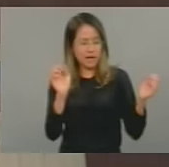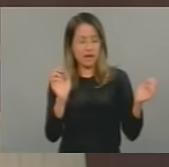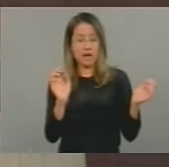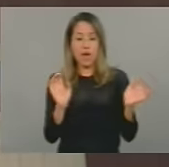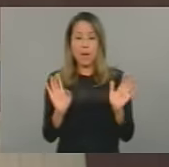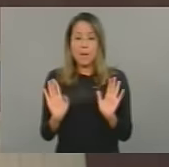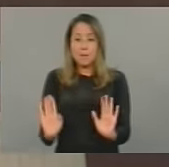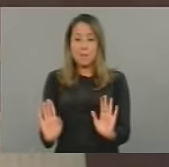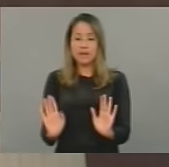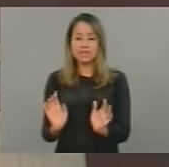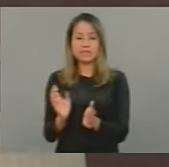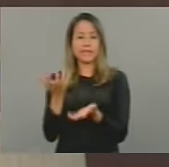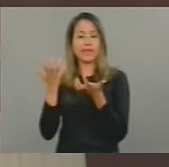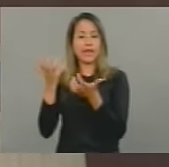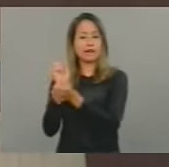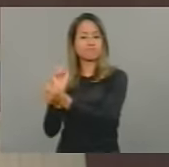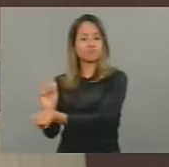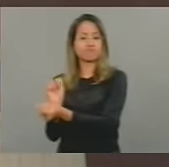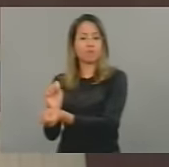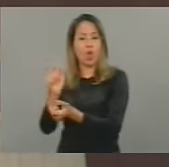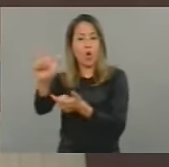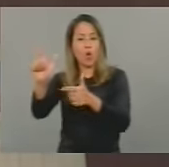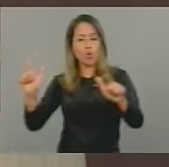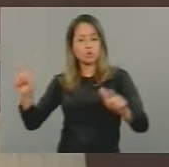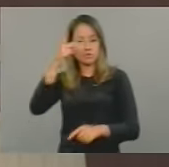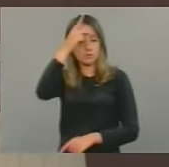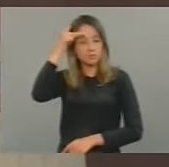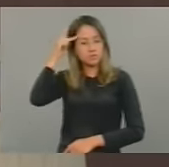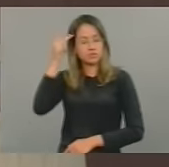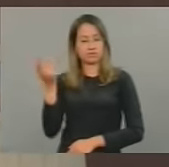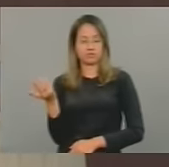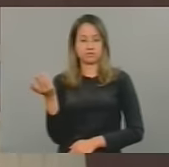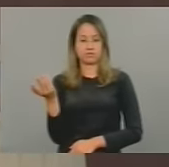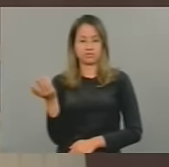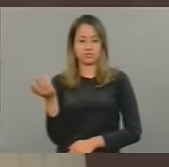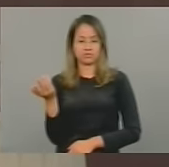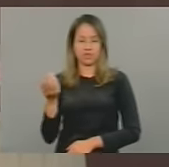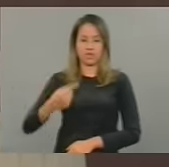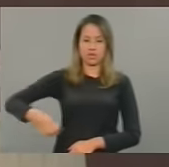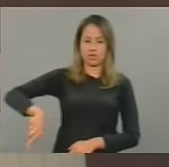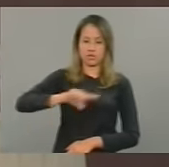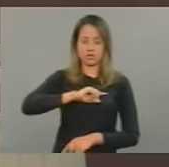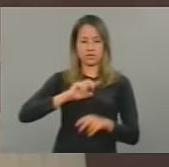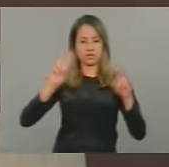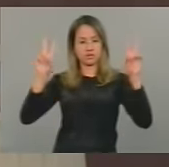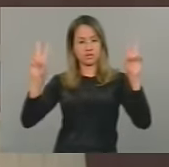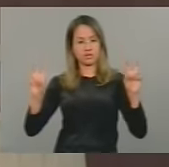escravidão. Veja, estamos falando